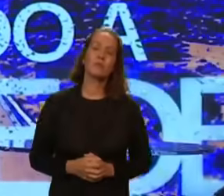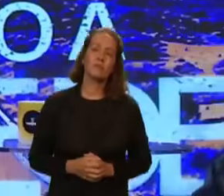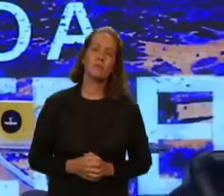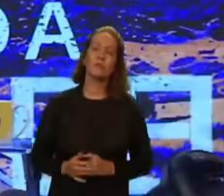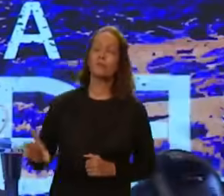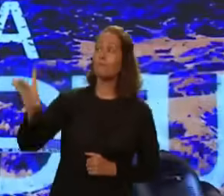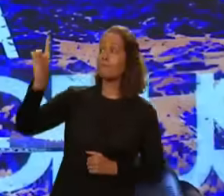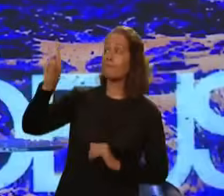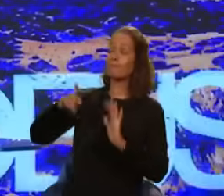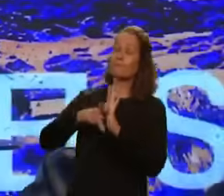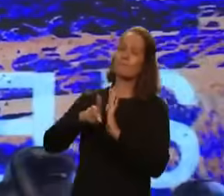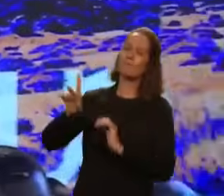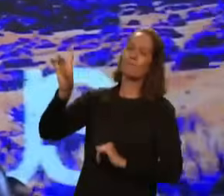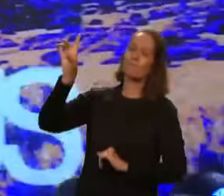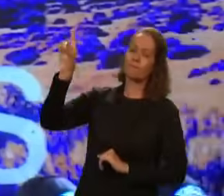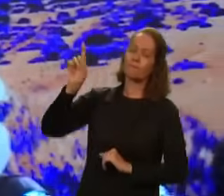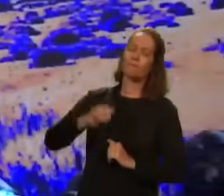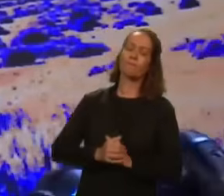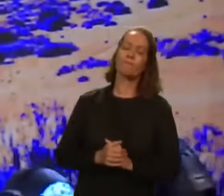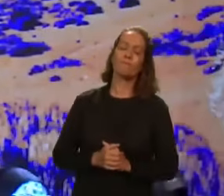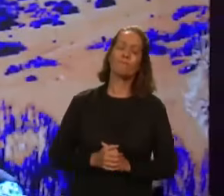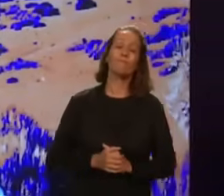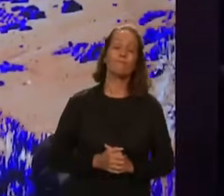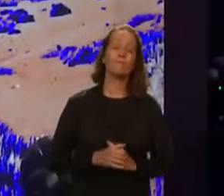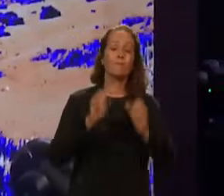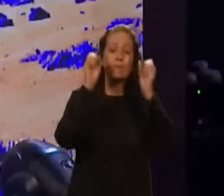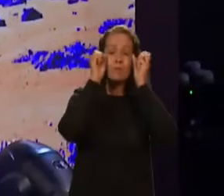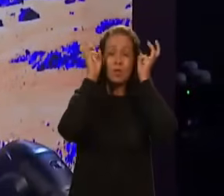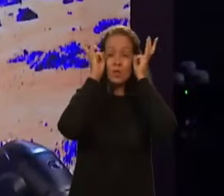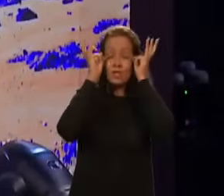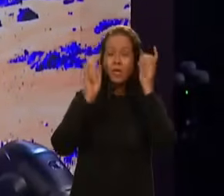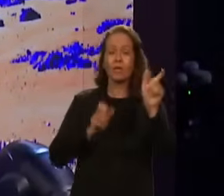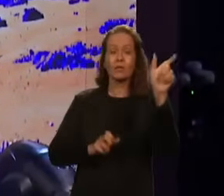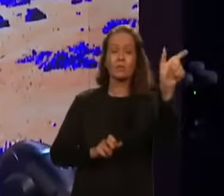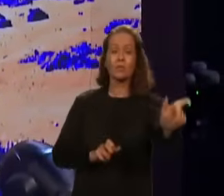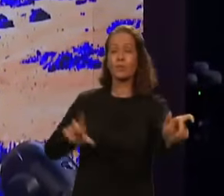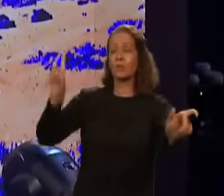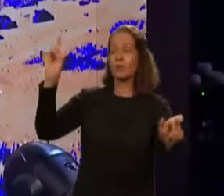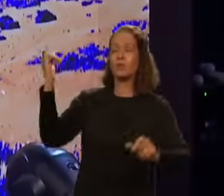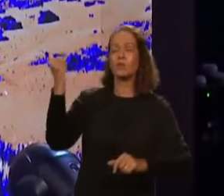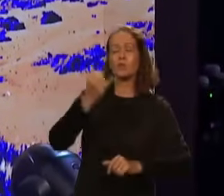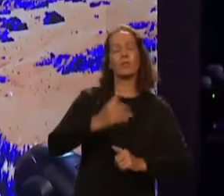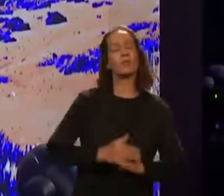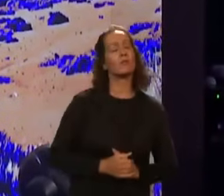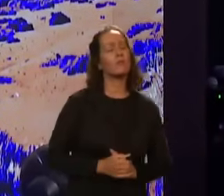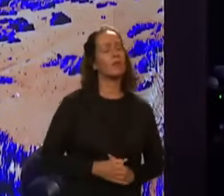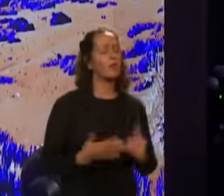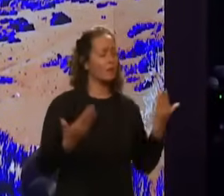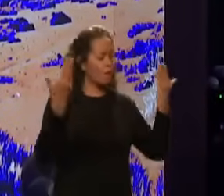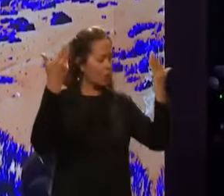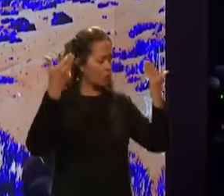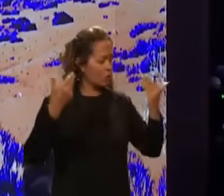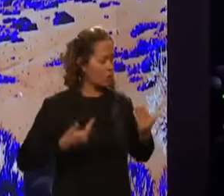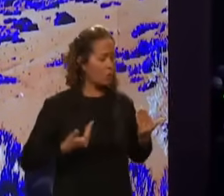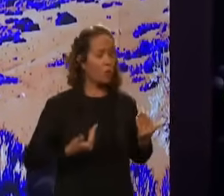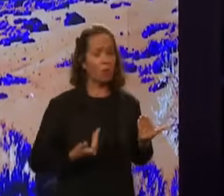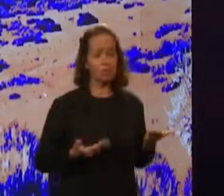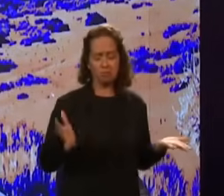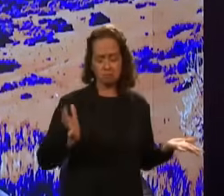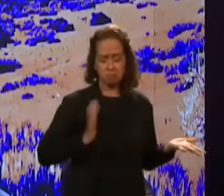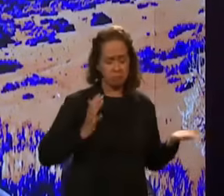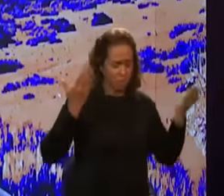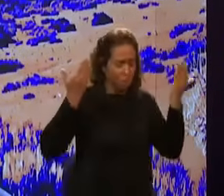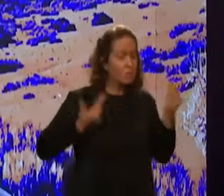Ele é Deus. Olha o que ele disse para Moisés: eu sou o que sou. Eu não sou o que você